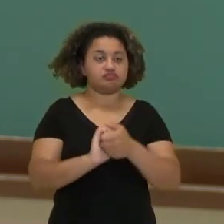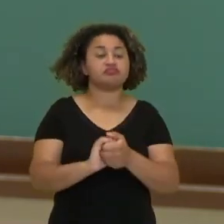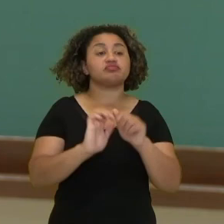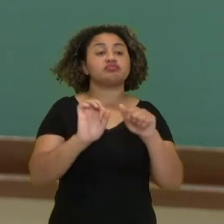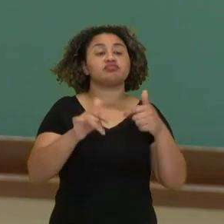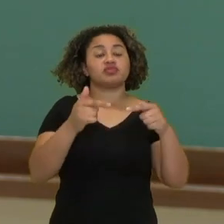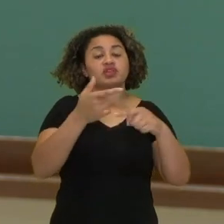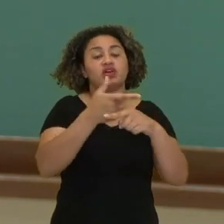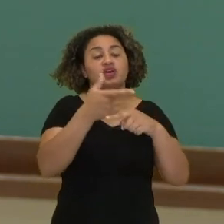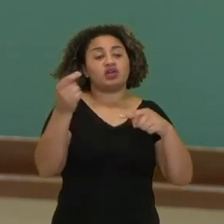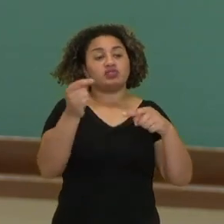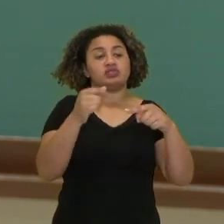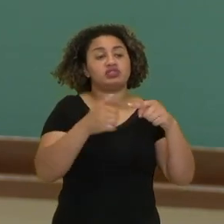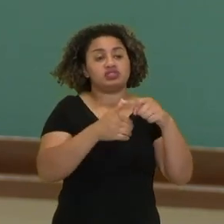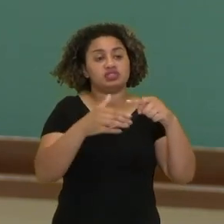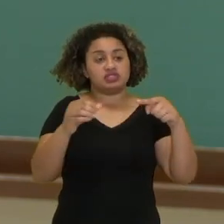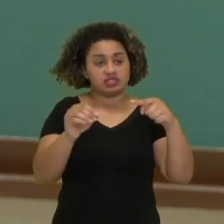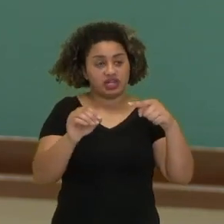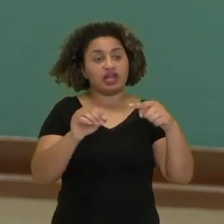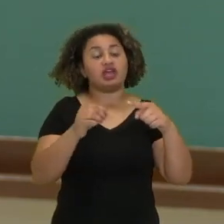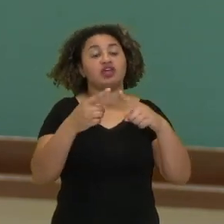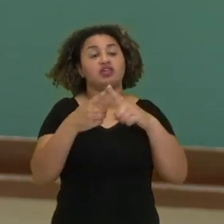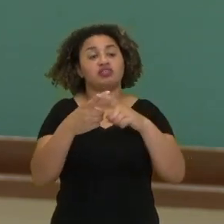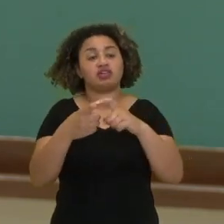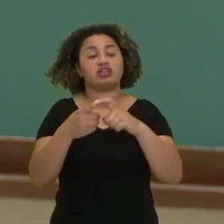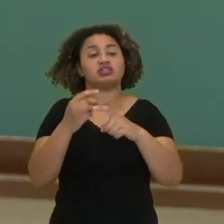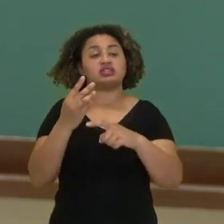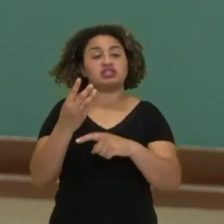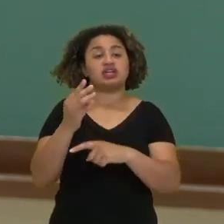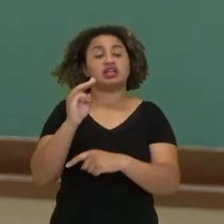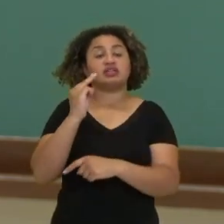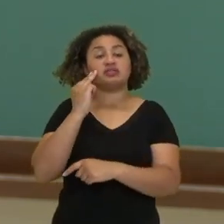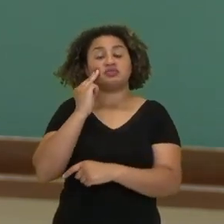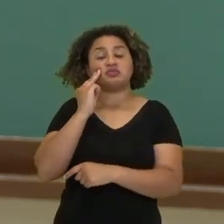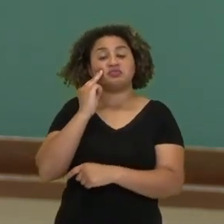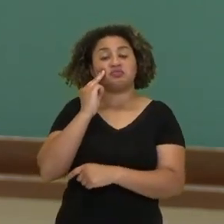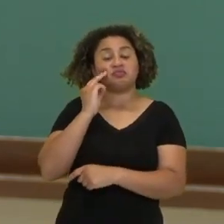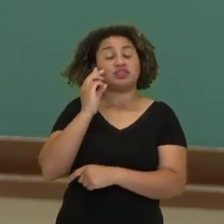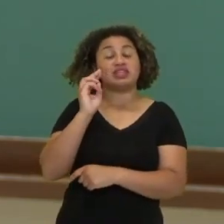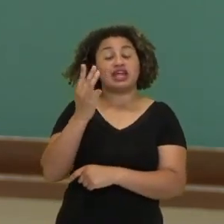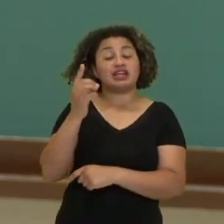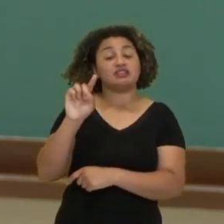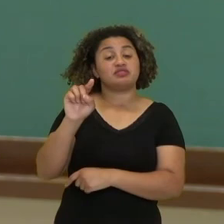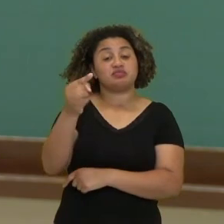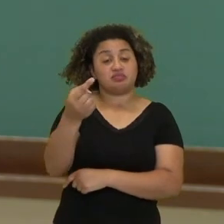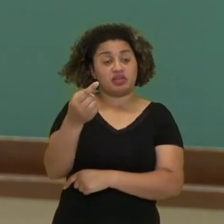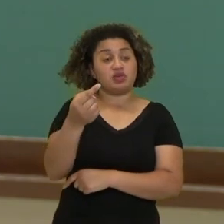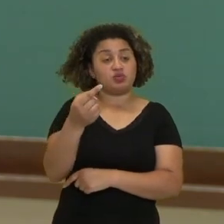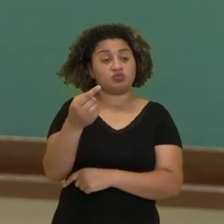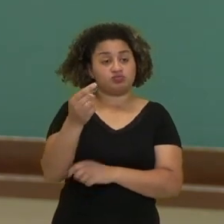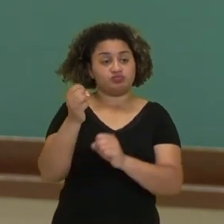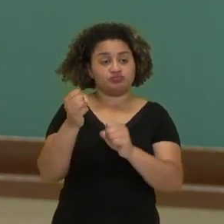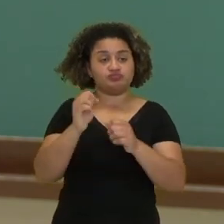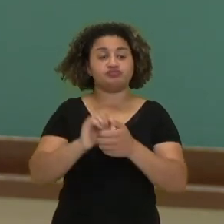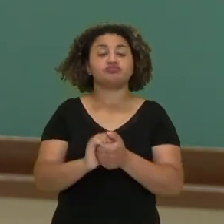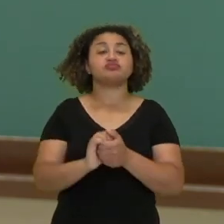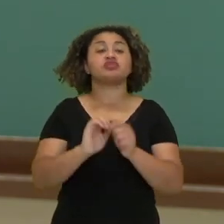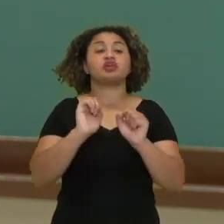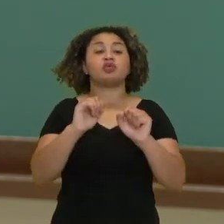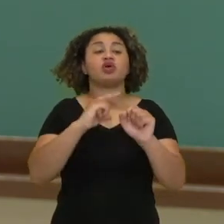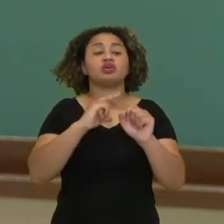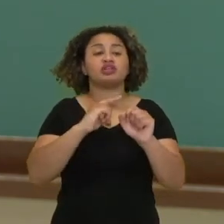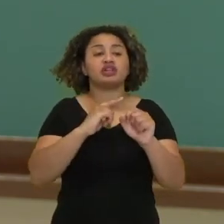vamos multiplicar esse 20 sobre 100 por 3.000 toneladas, tá? Então, nós podemos